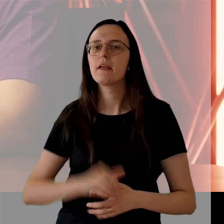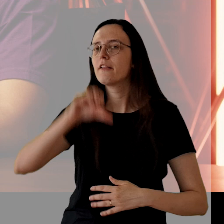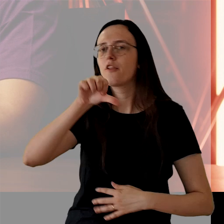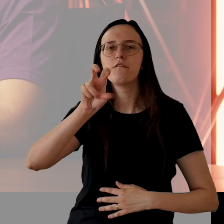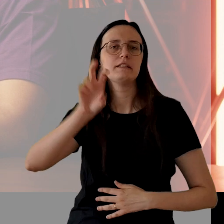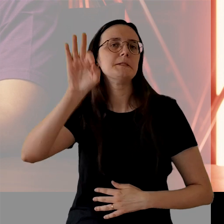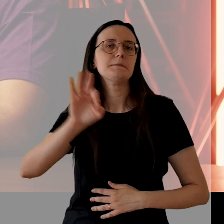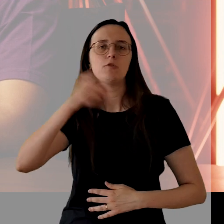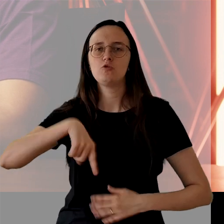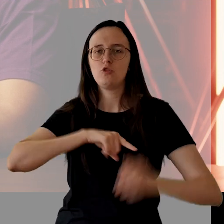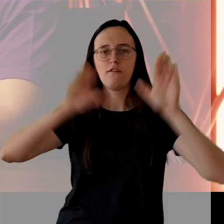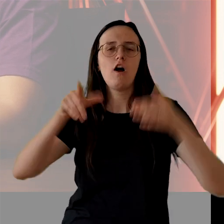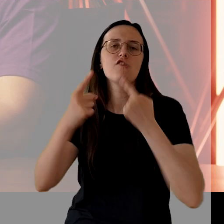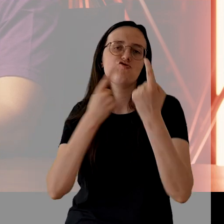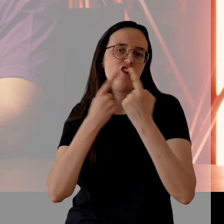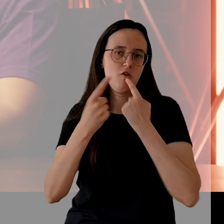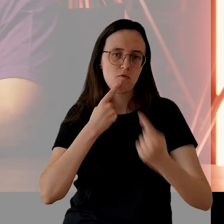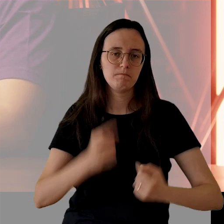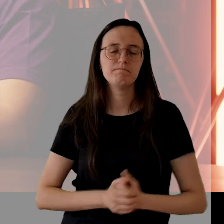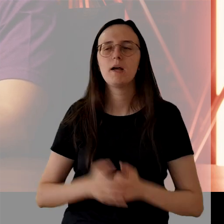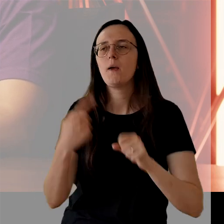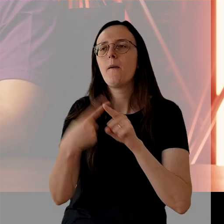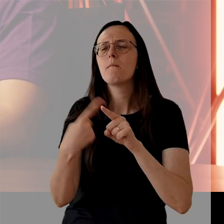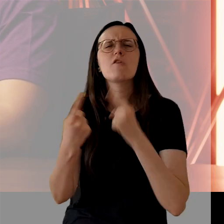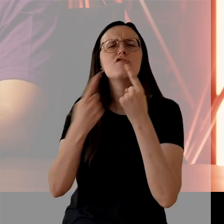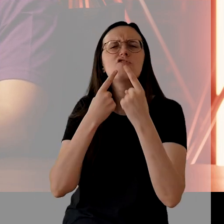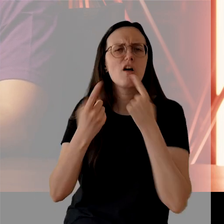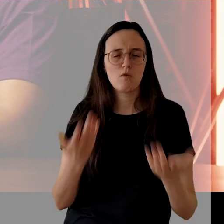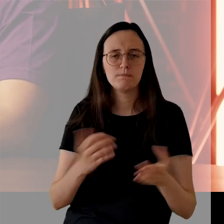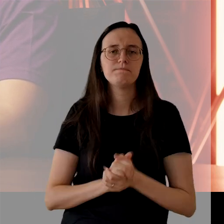95% do nosso foco é diálogo, né? Por que é diálogo?